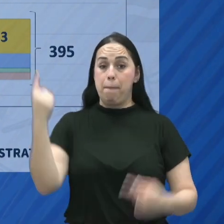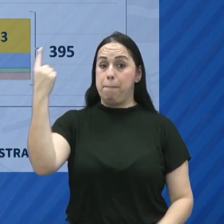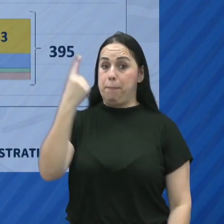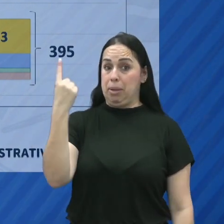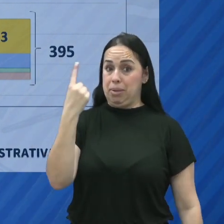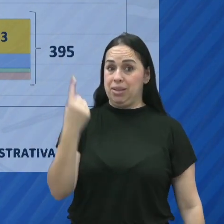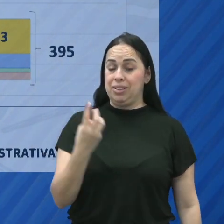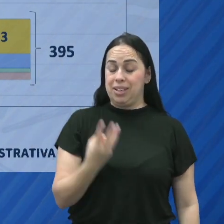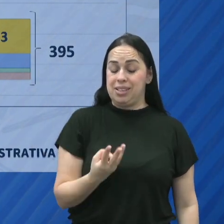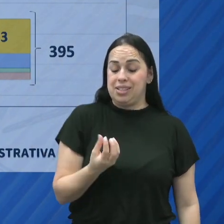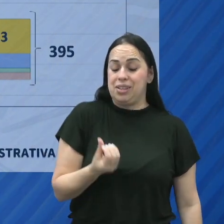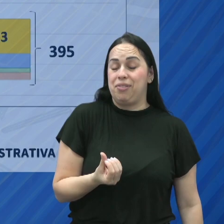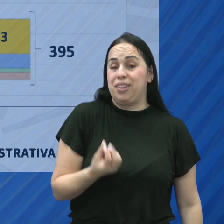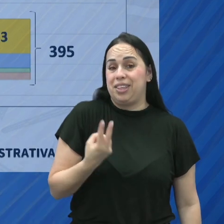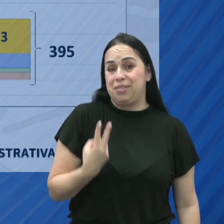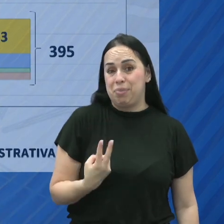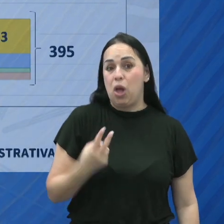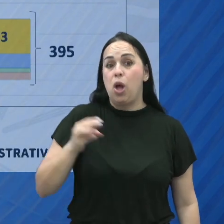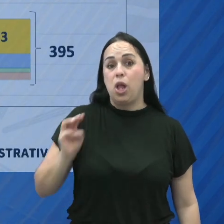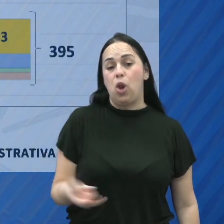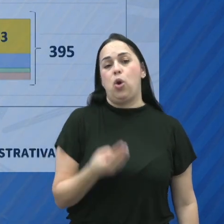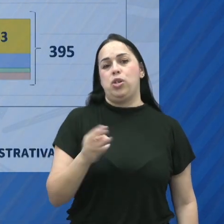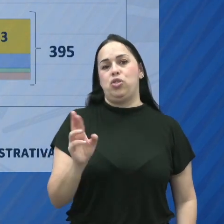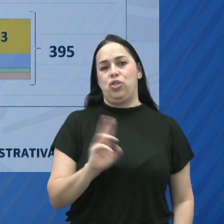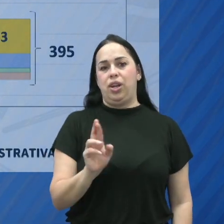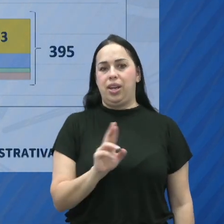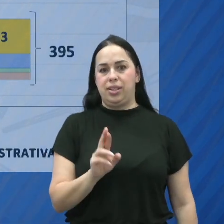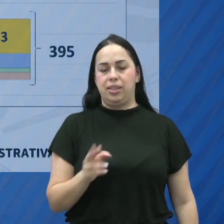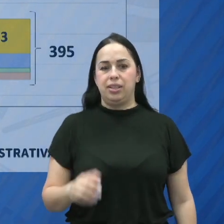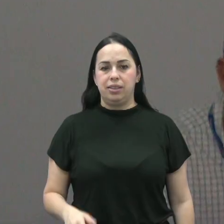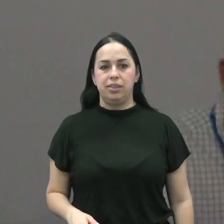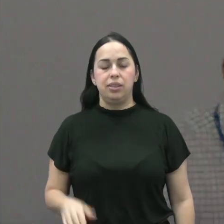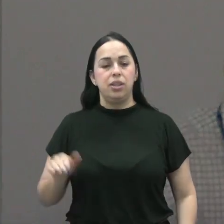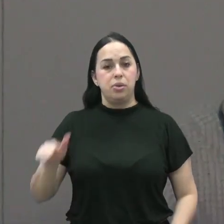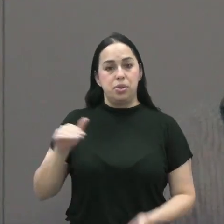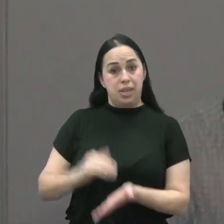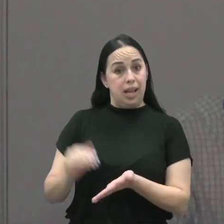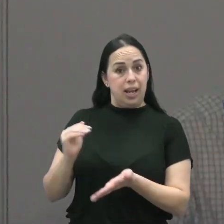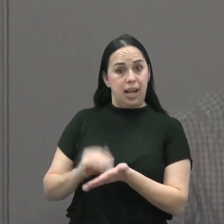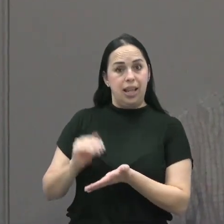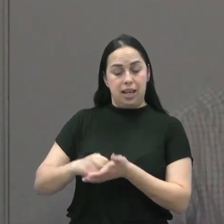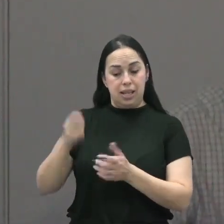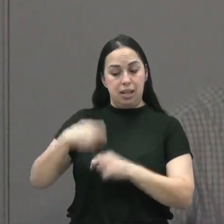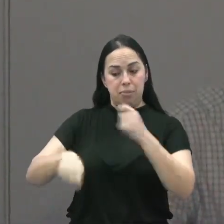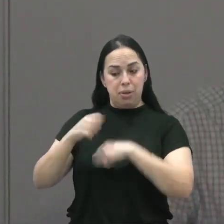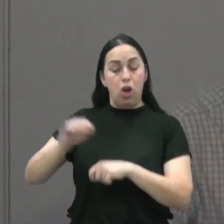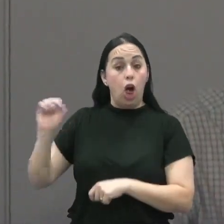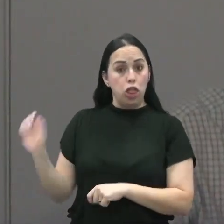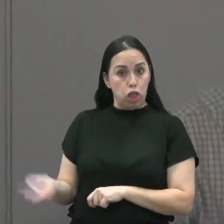lista, acumulando 362 milhões de reais. O novo secretário de